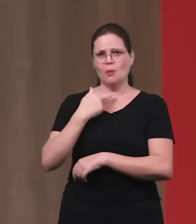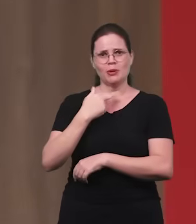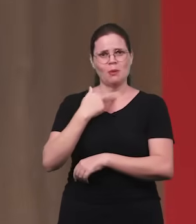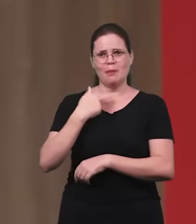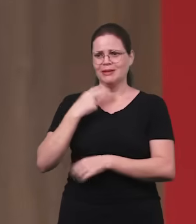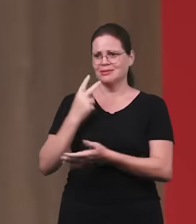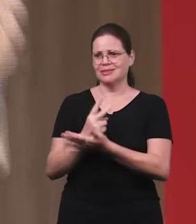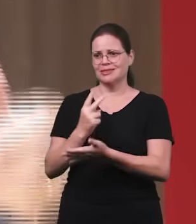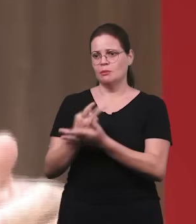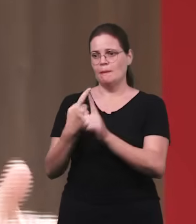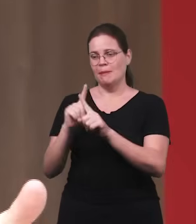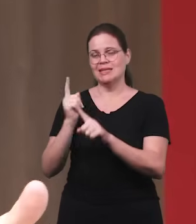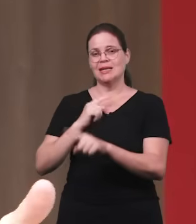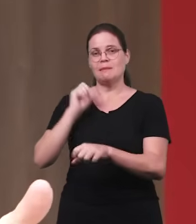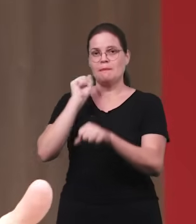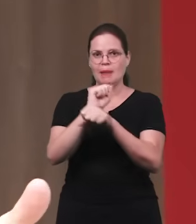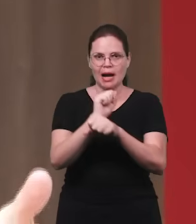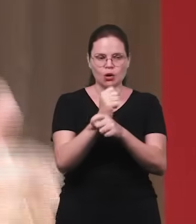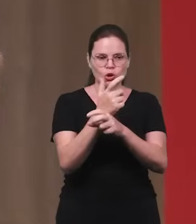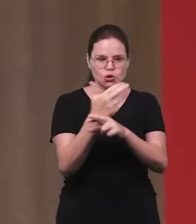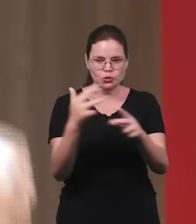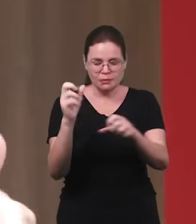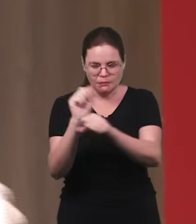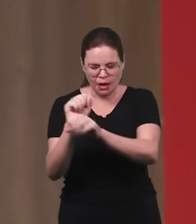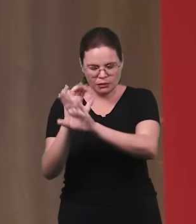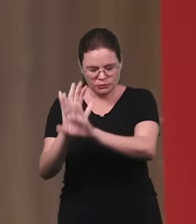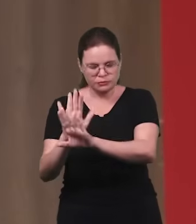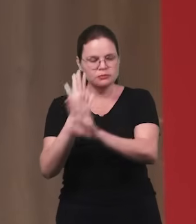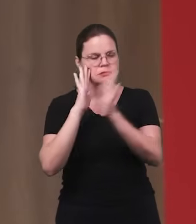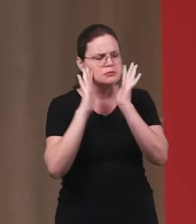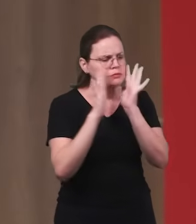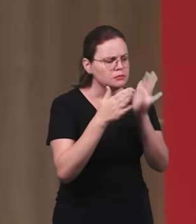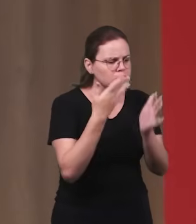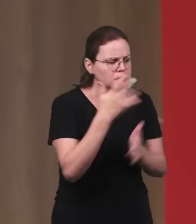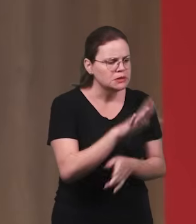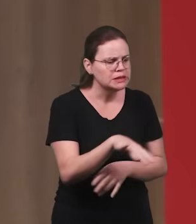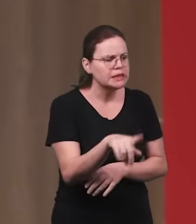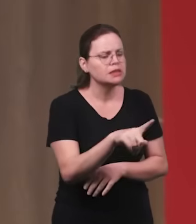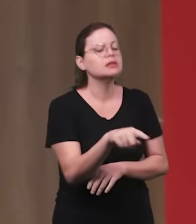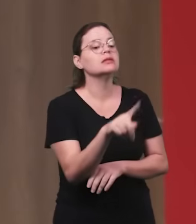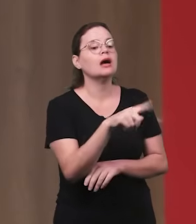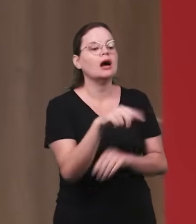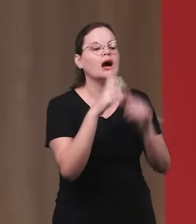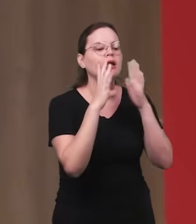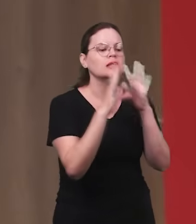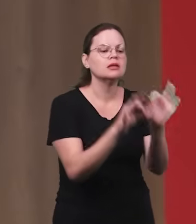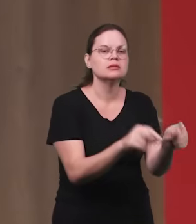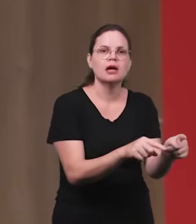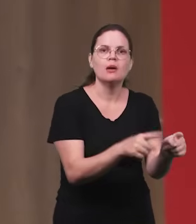situações para resolver, mas ele tira um tempo para falar aos meninos, às crianças. Então,